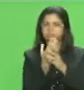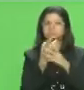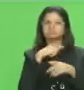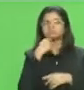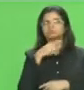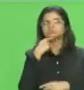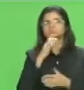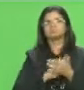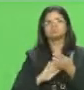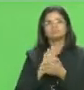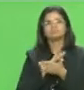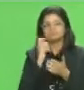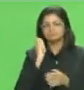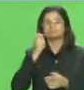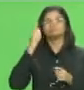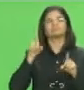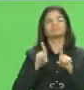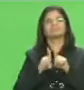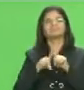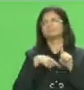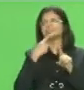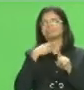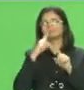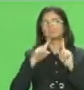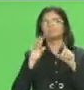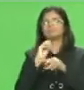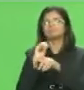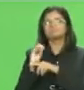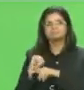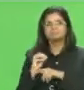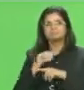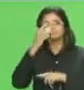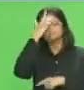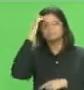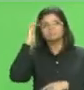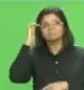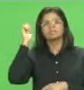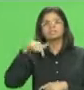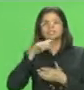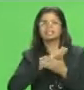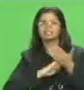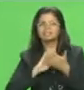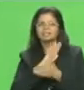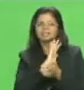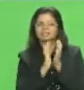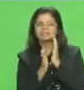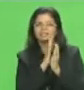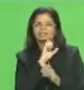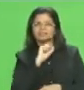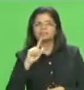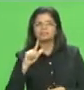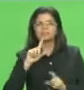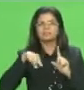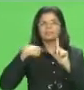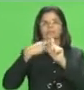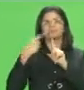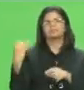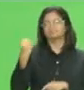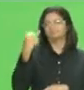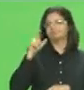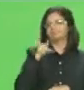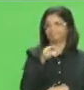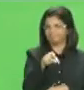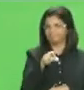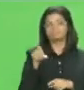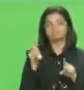sem mágica, é cuidar das pessoas. Porque nada nessa cidade é mais importante do que você. O